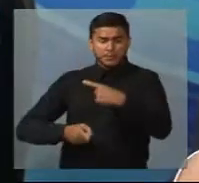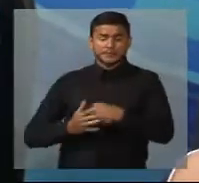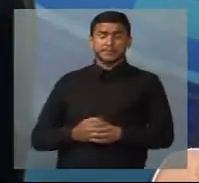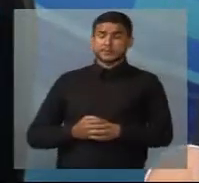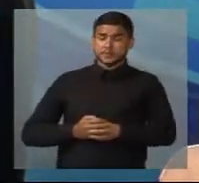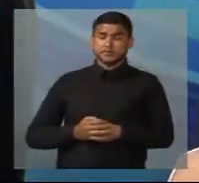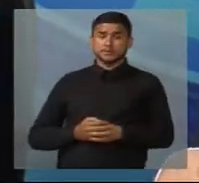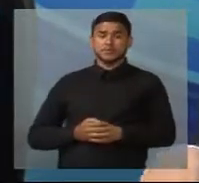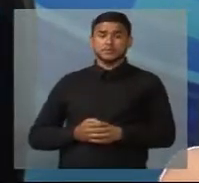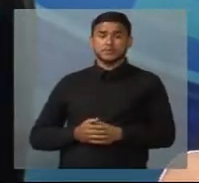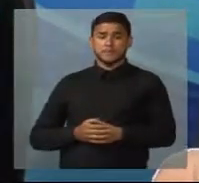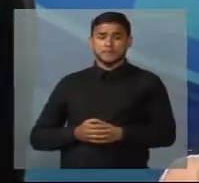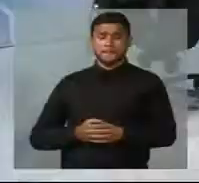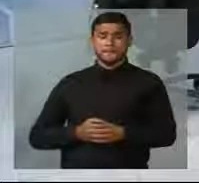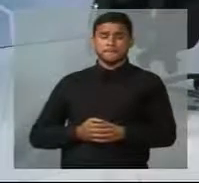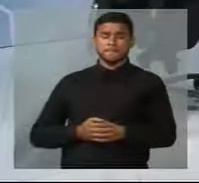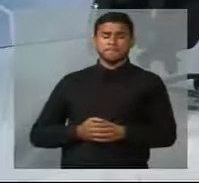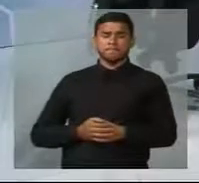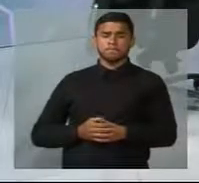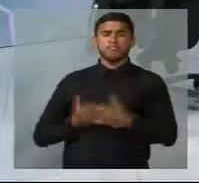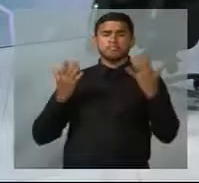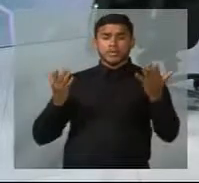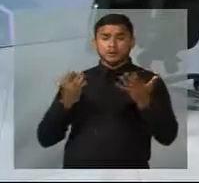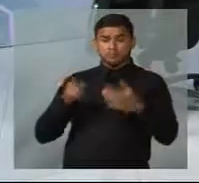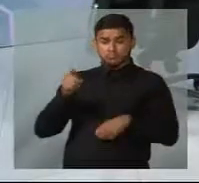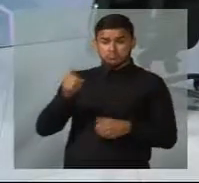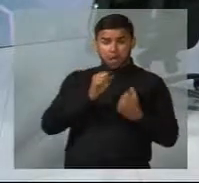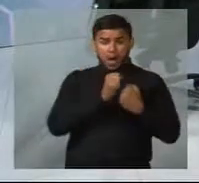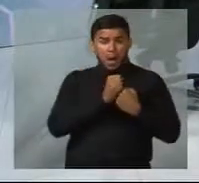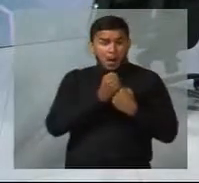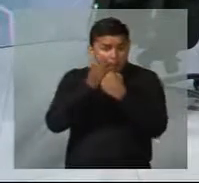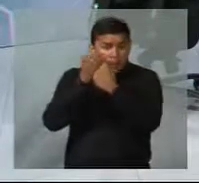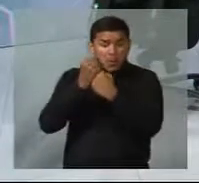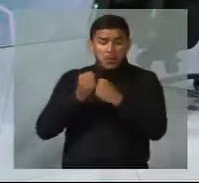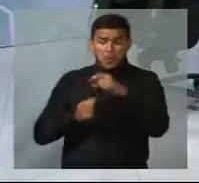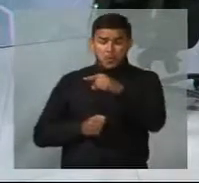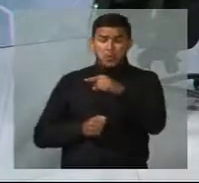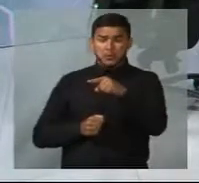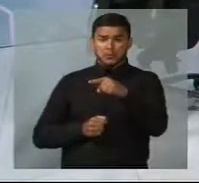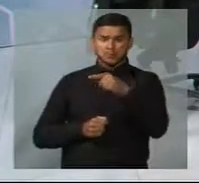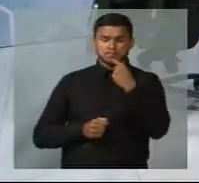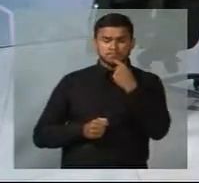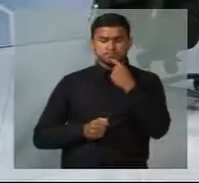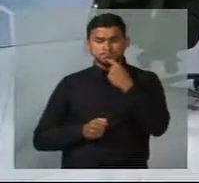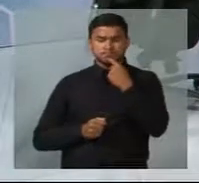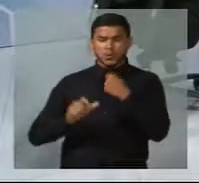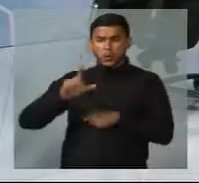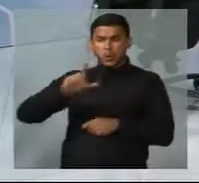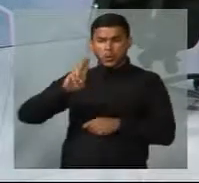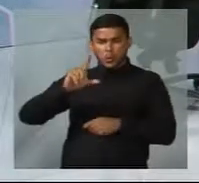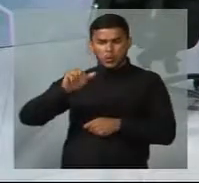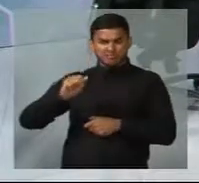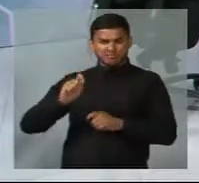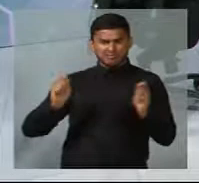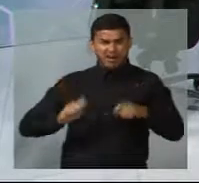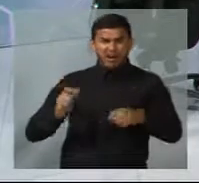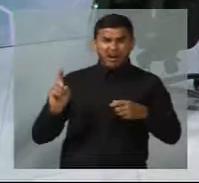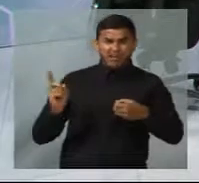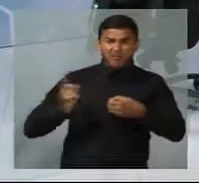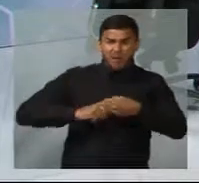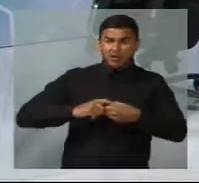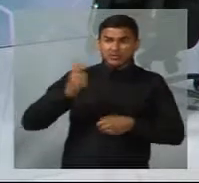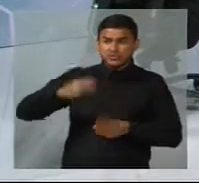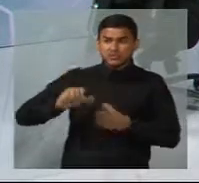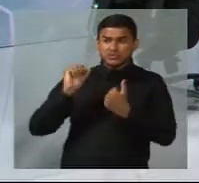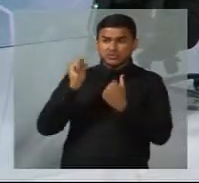parcelas das forças que sempre o apoiaram já começam a pensar na era pós-Lula. Por exemplo, o PCdoB já